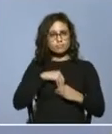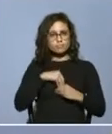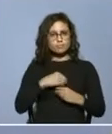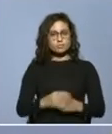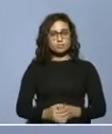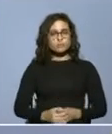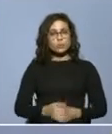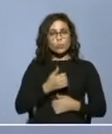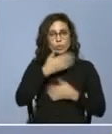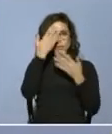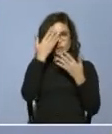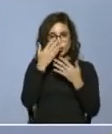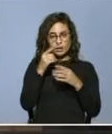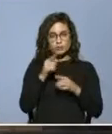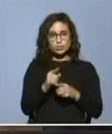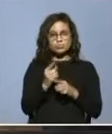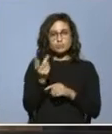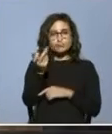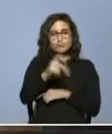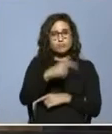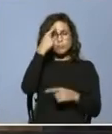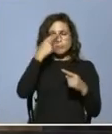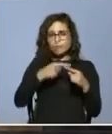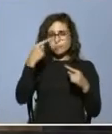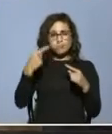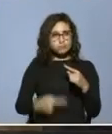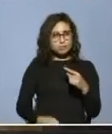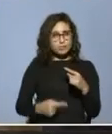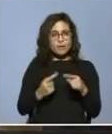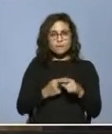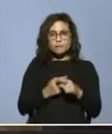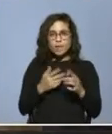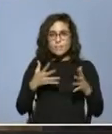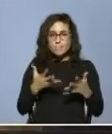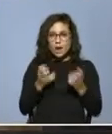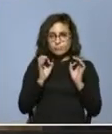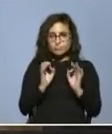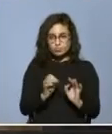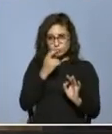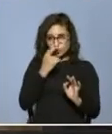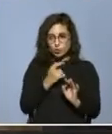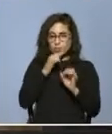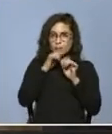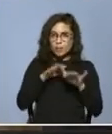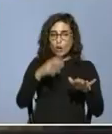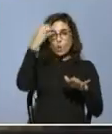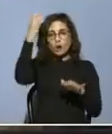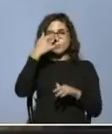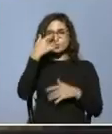O dia, o acontecimento esperado e desejado pelos profetas, pelos reis e pelos simples